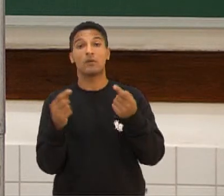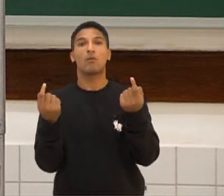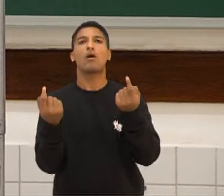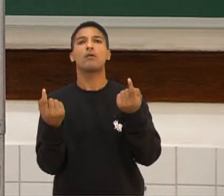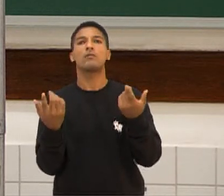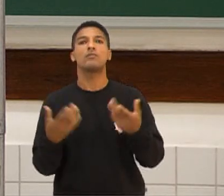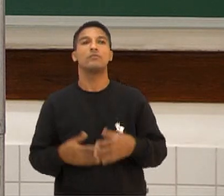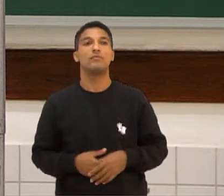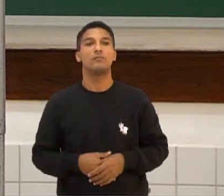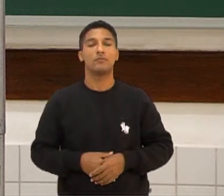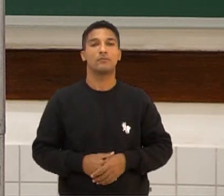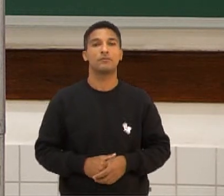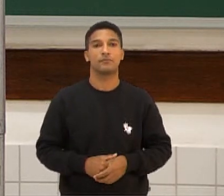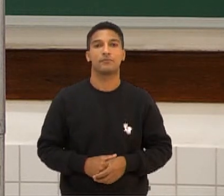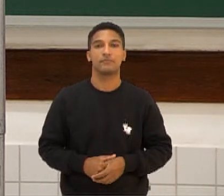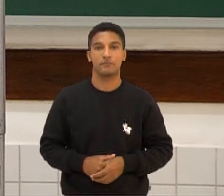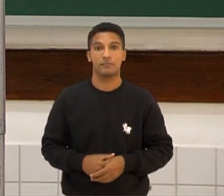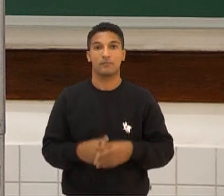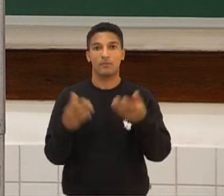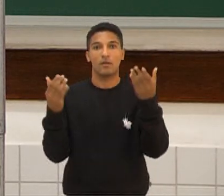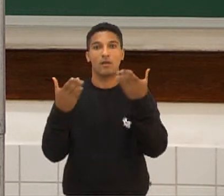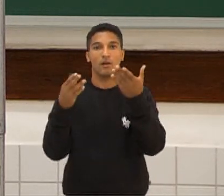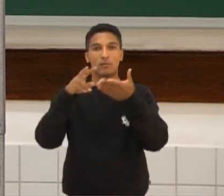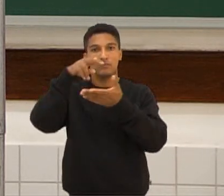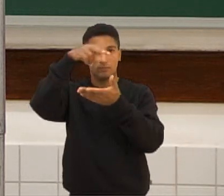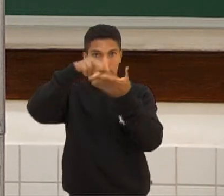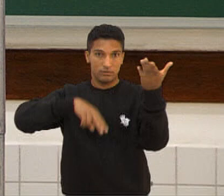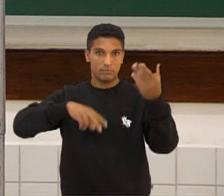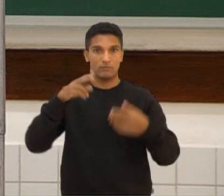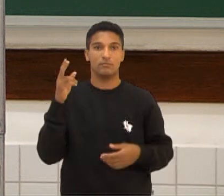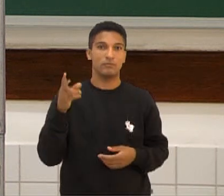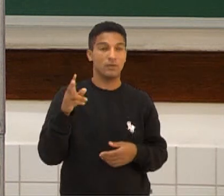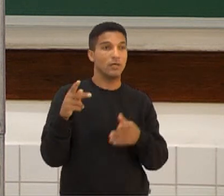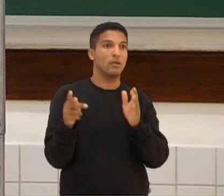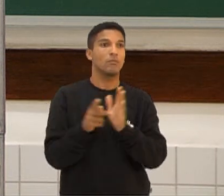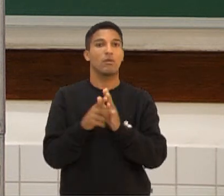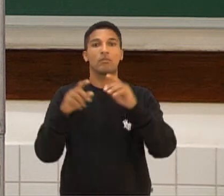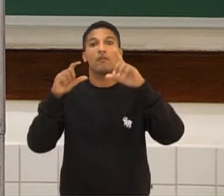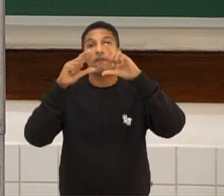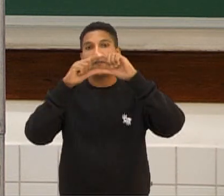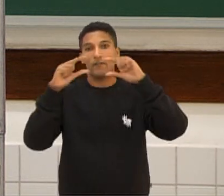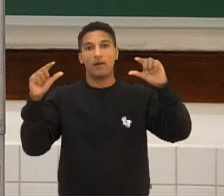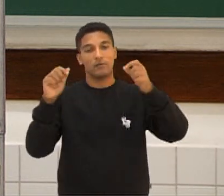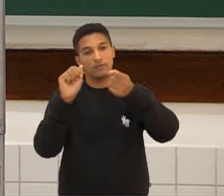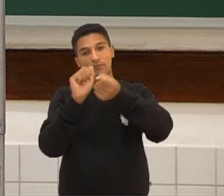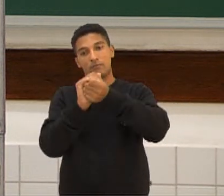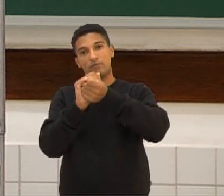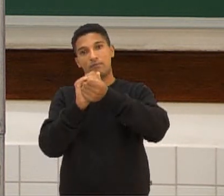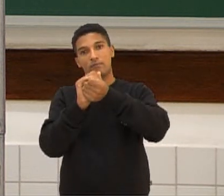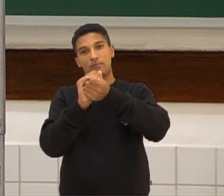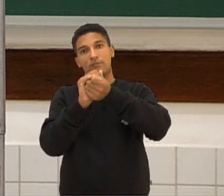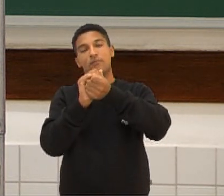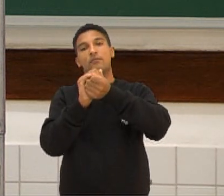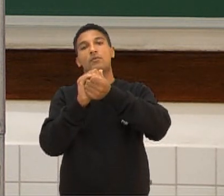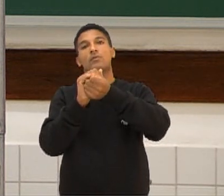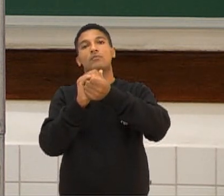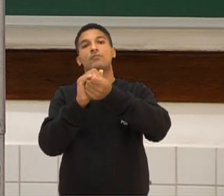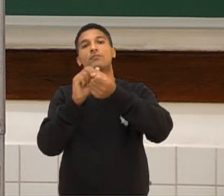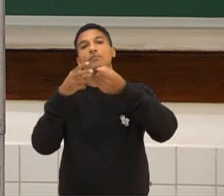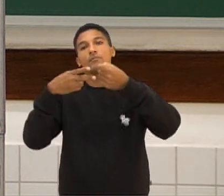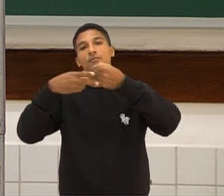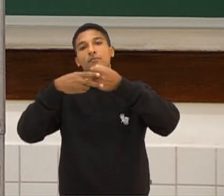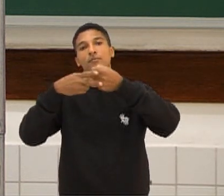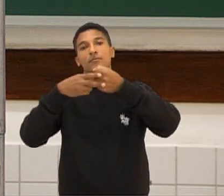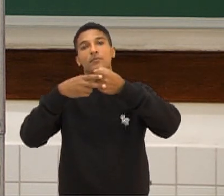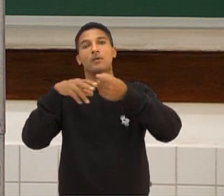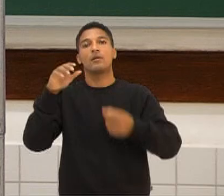Então, vamos lá ler mais um pouquinho sobre as adverbiais agora. Aquelas que fazem o papel